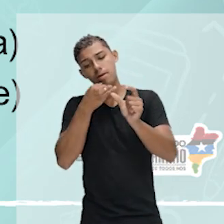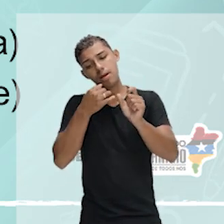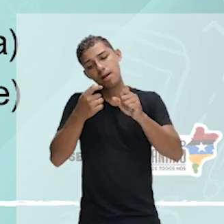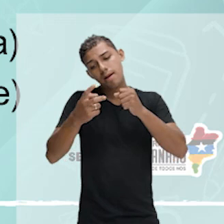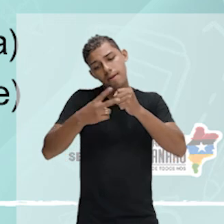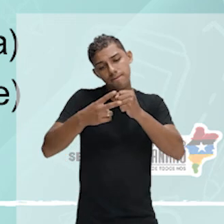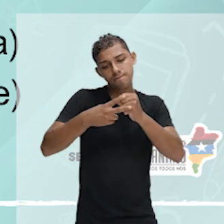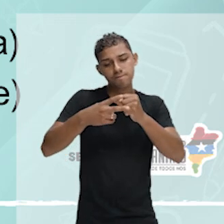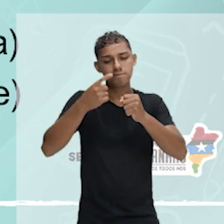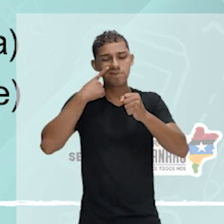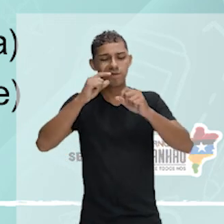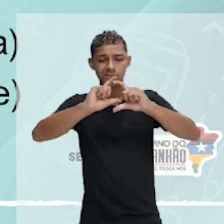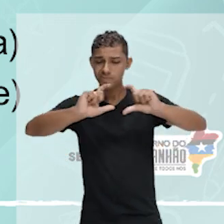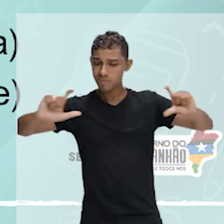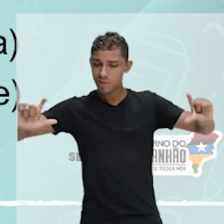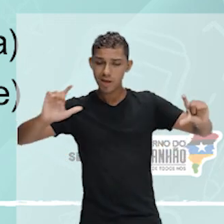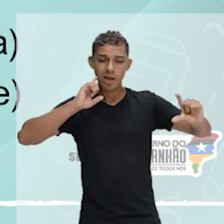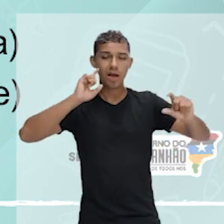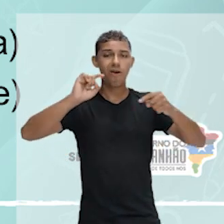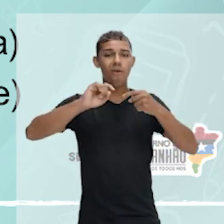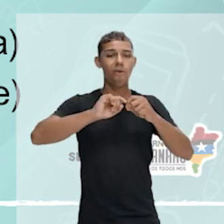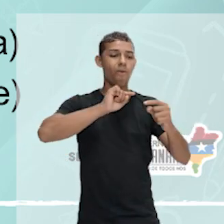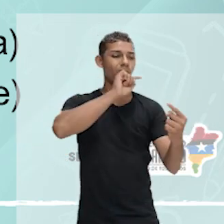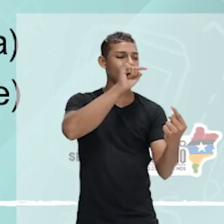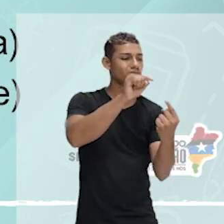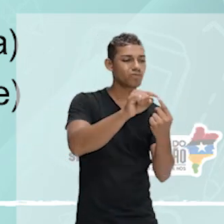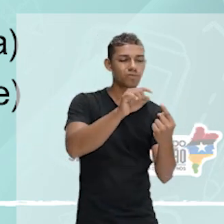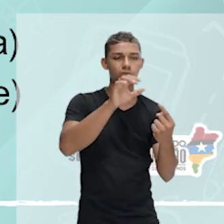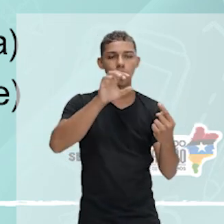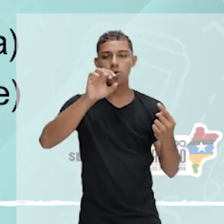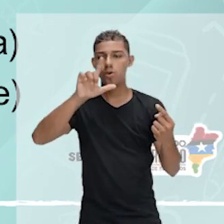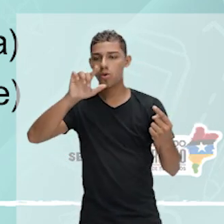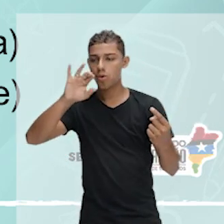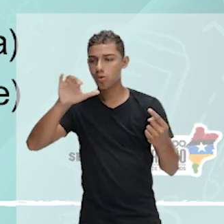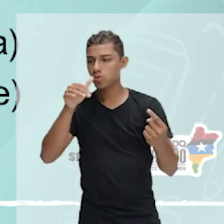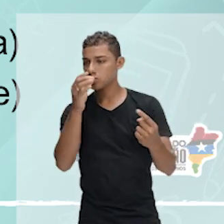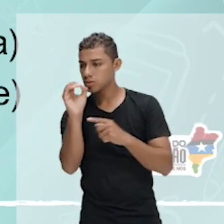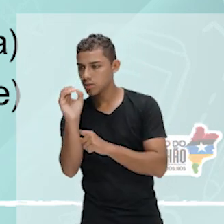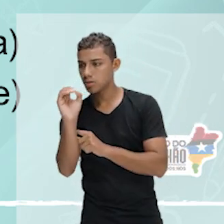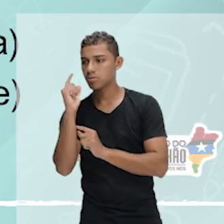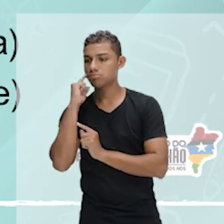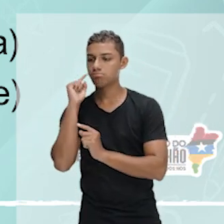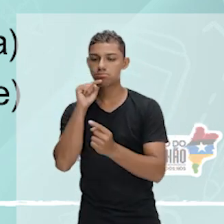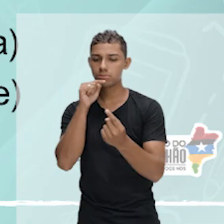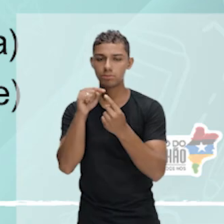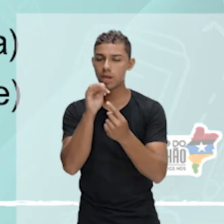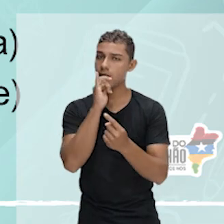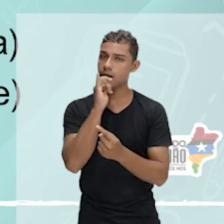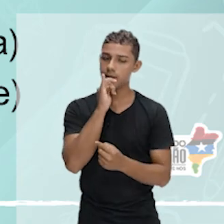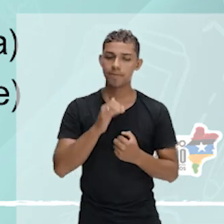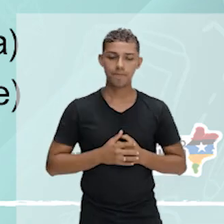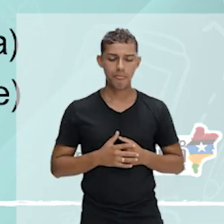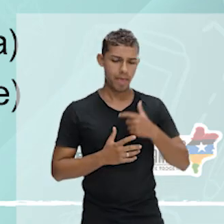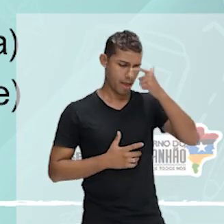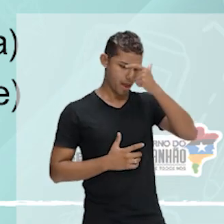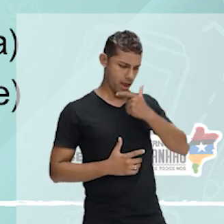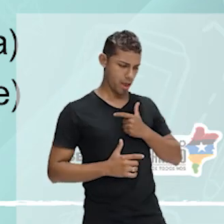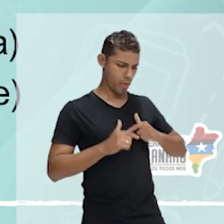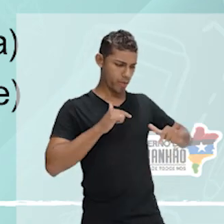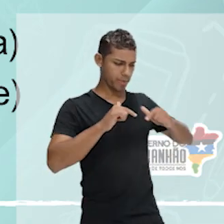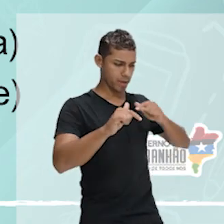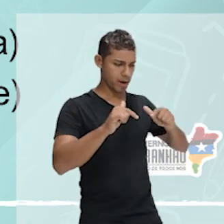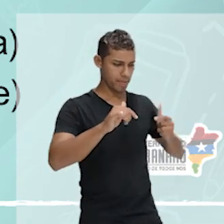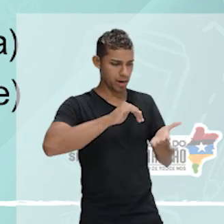locução adjetiva, locução adverbial, assim por diante. Exemplo, I work in the office. Eu trabalho no